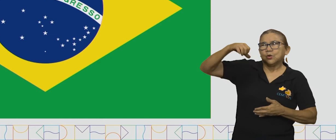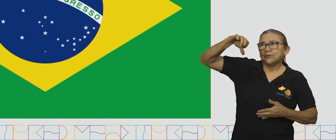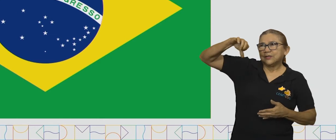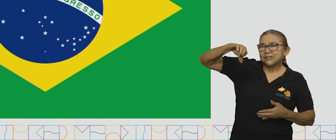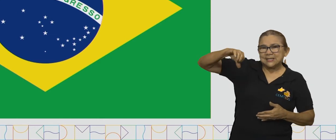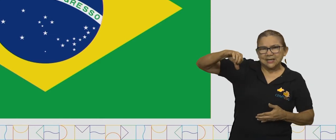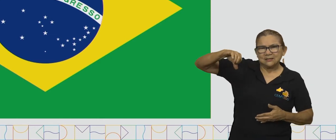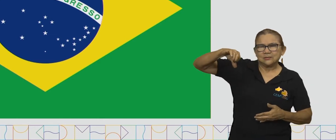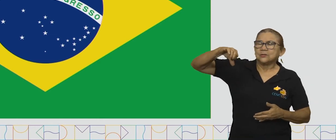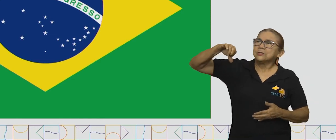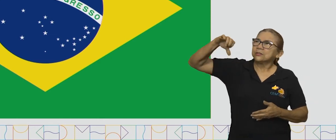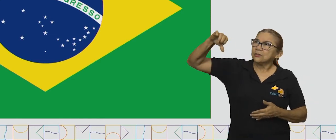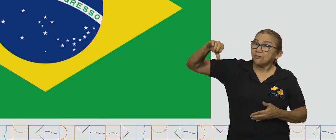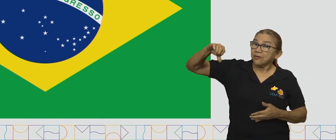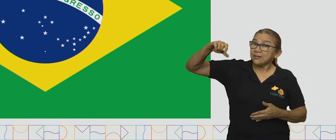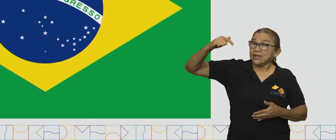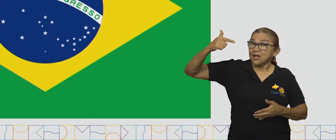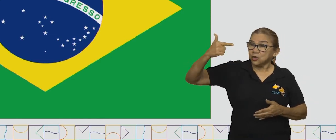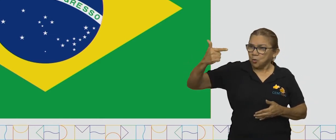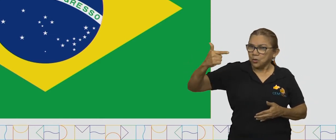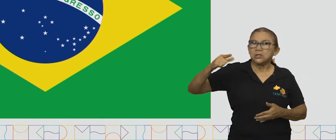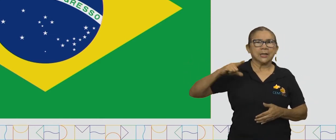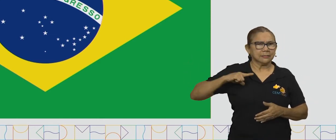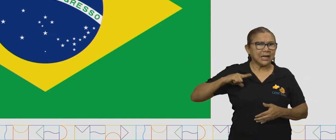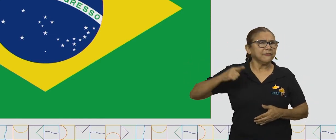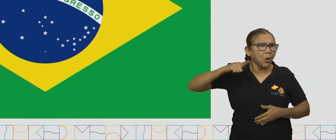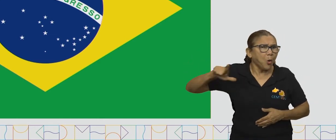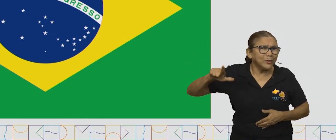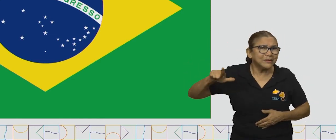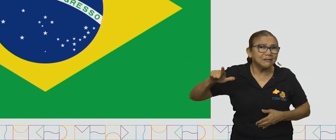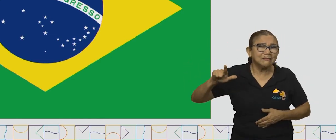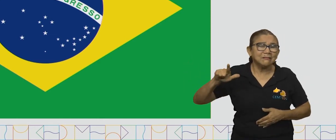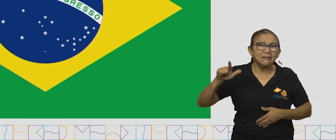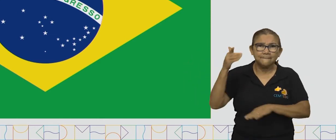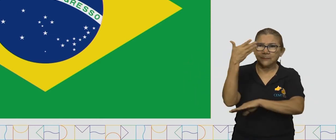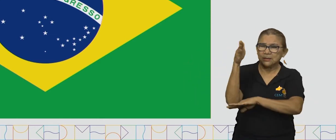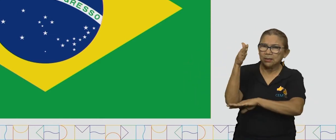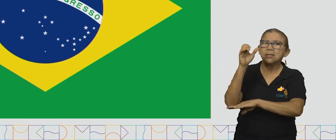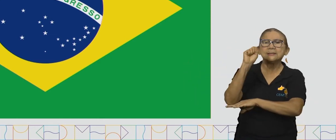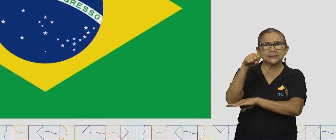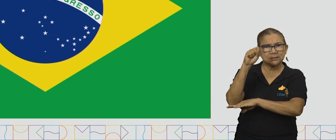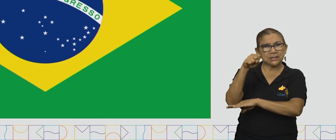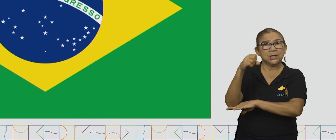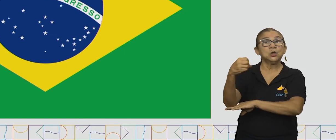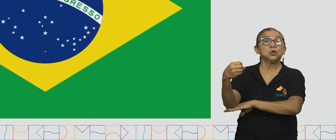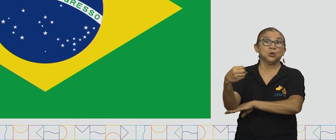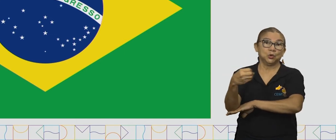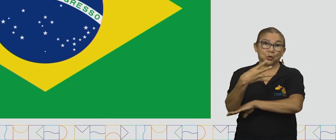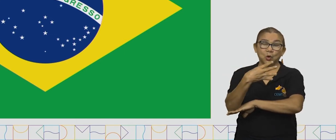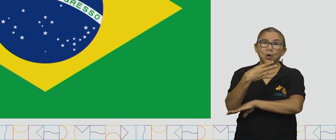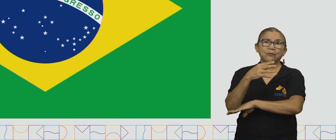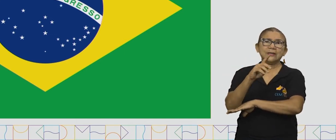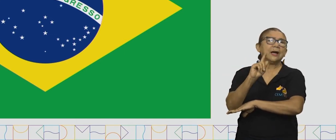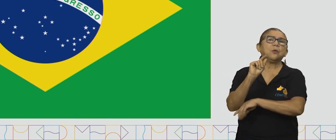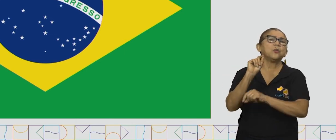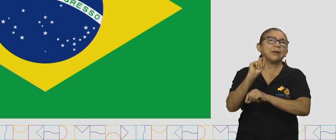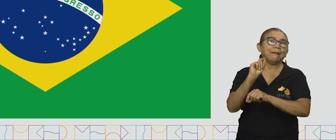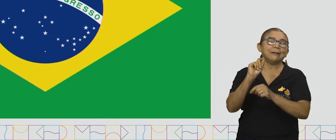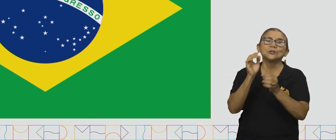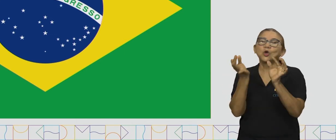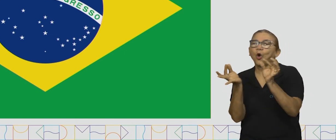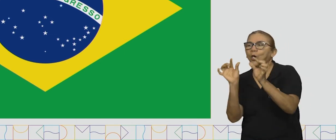1992. Quer dizer que ainda teve outra? Outra atualização, em 1992, incluiu mais